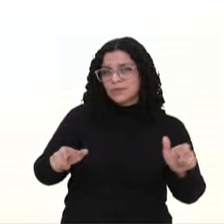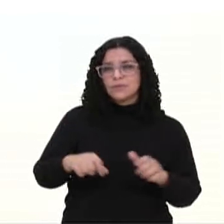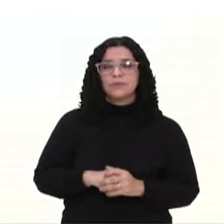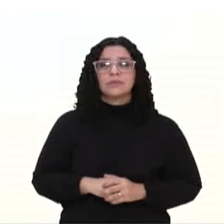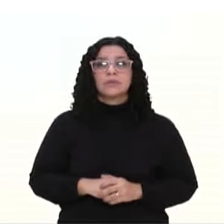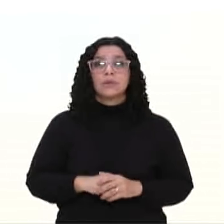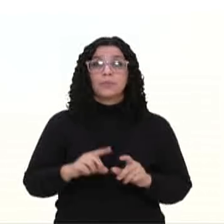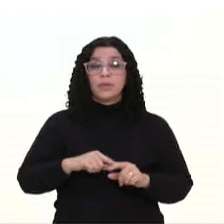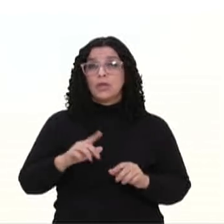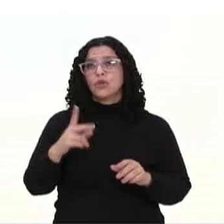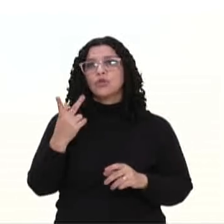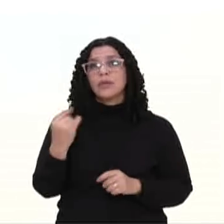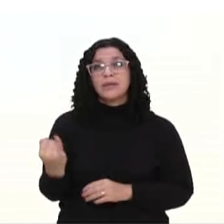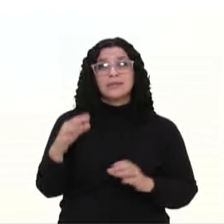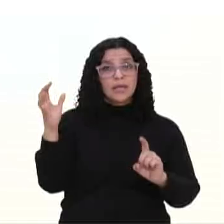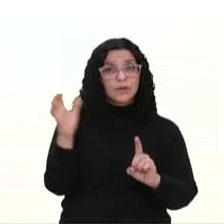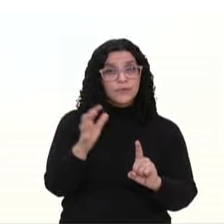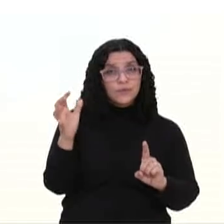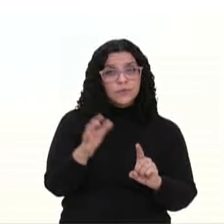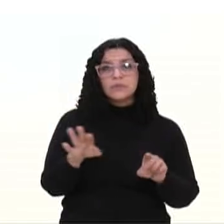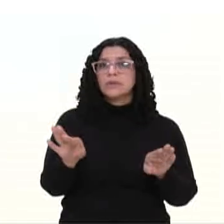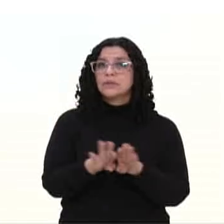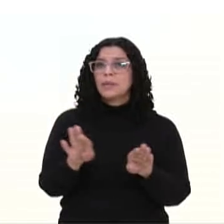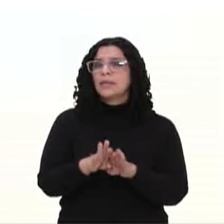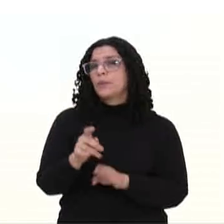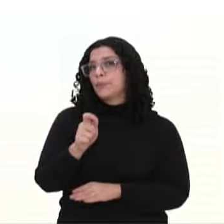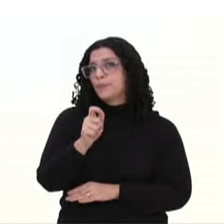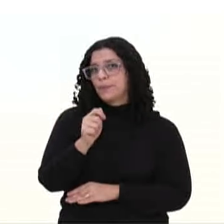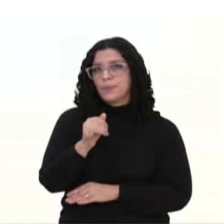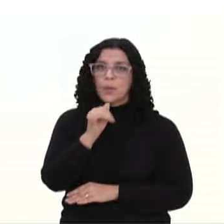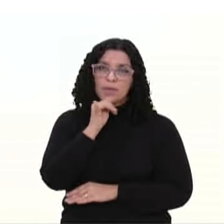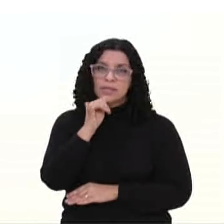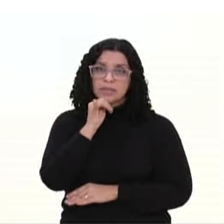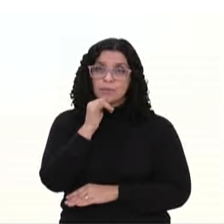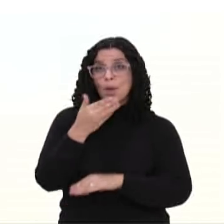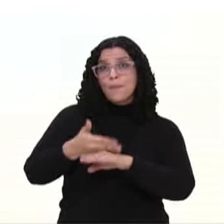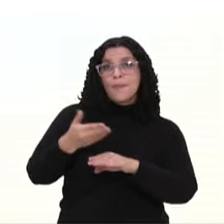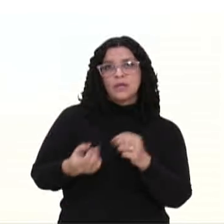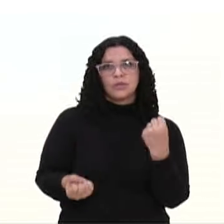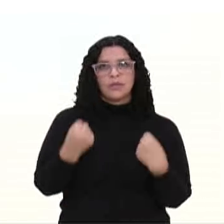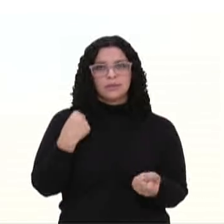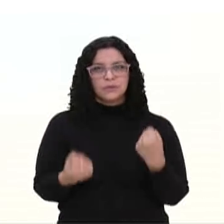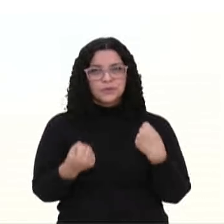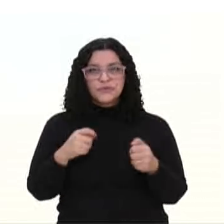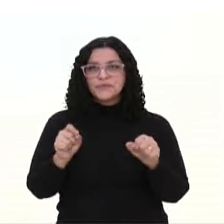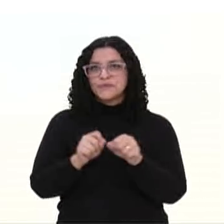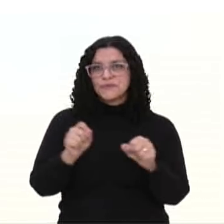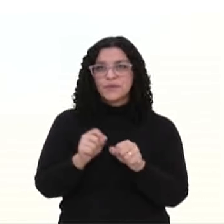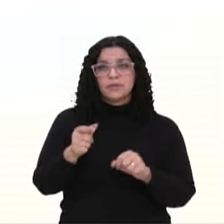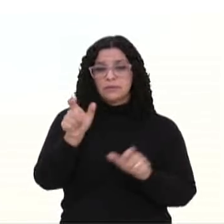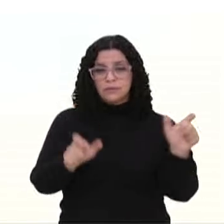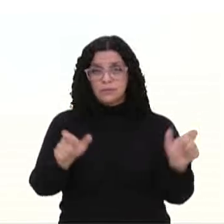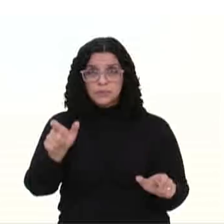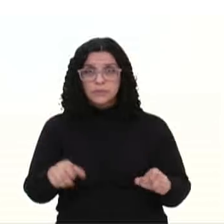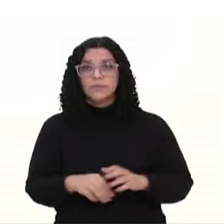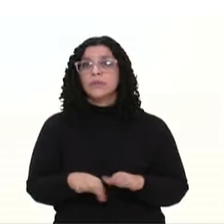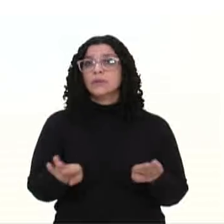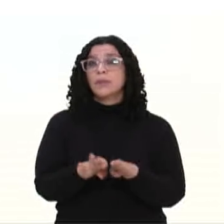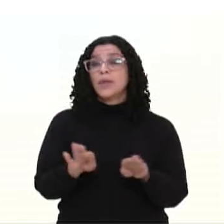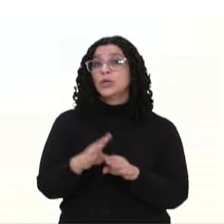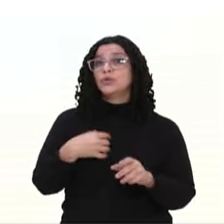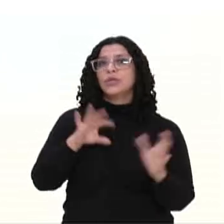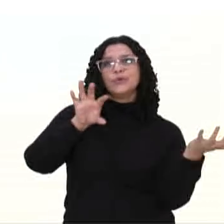outra, sendo influenciada, por exemplo, pelas atividades físicas realizadas por uma pessoa e